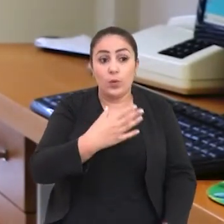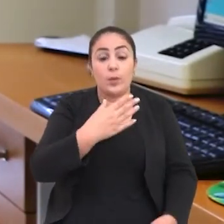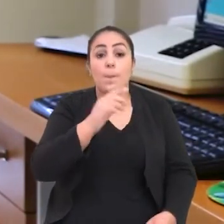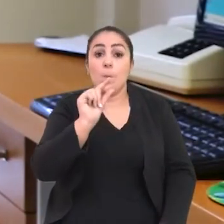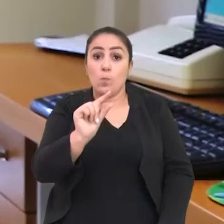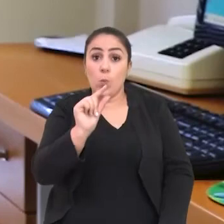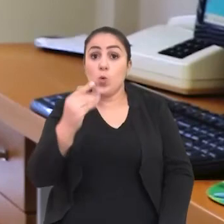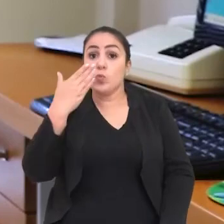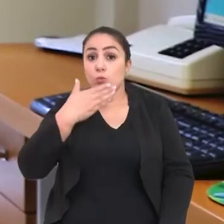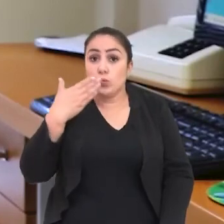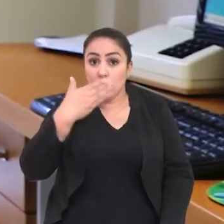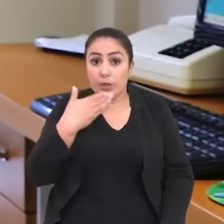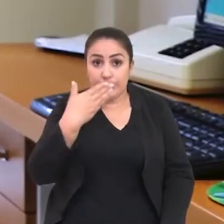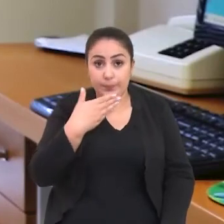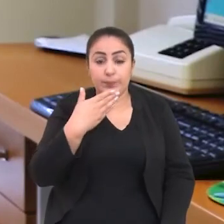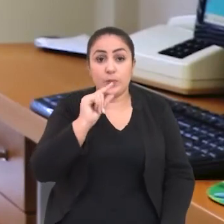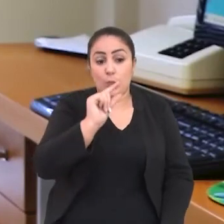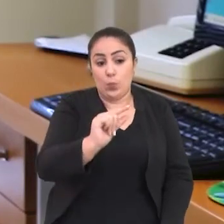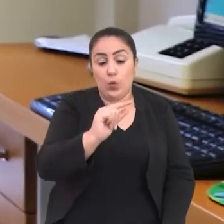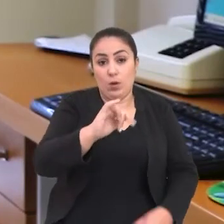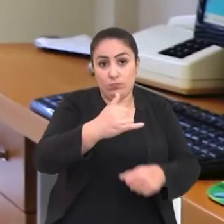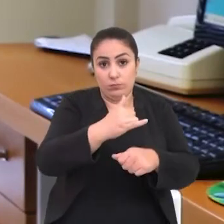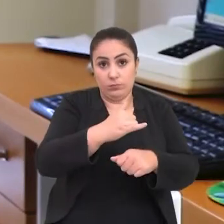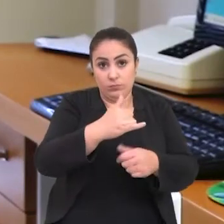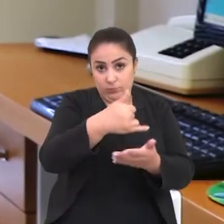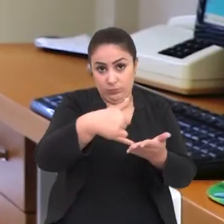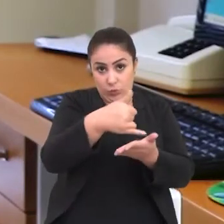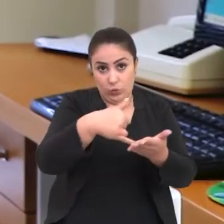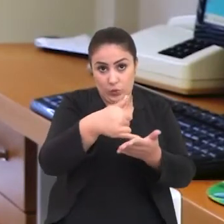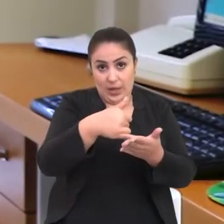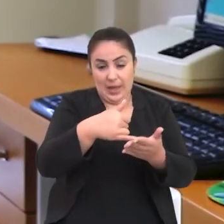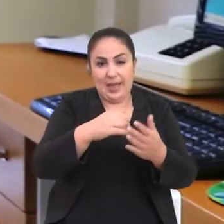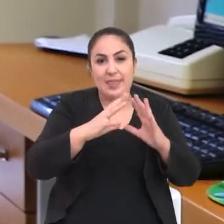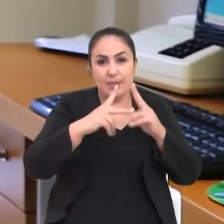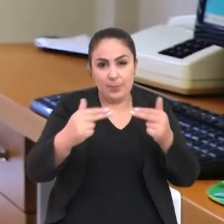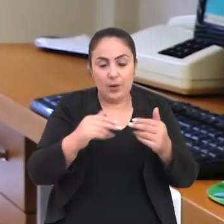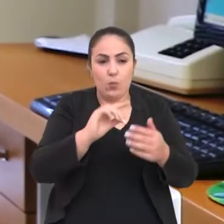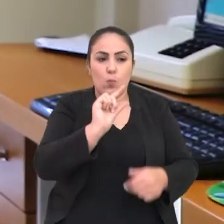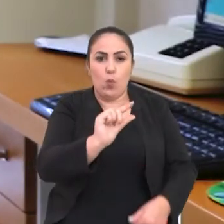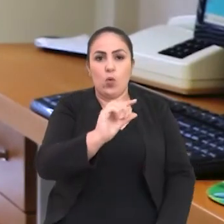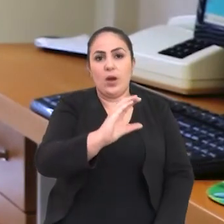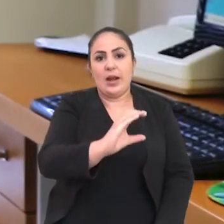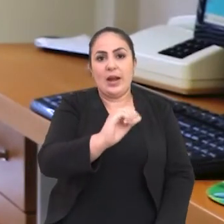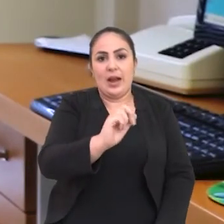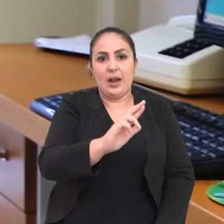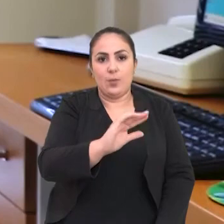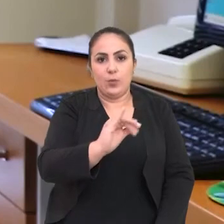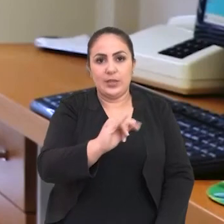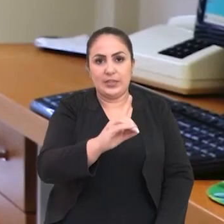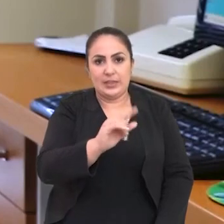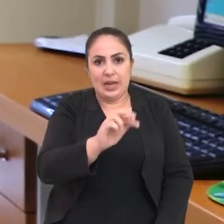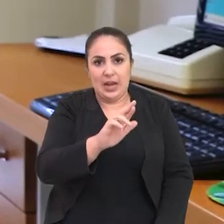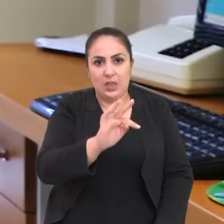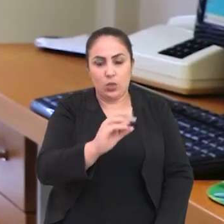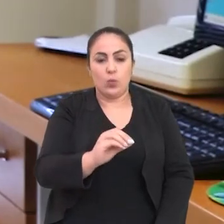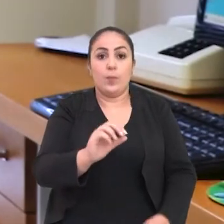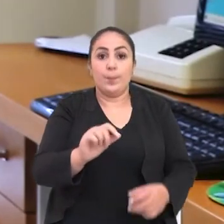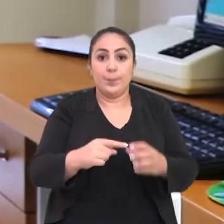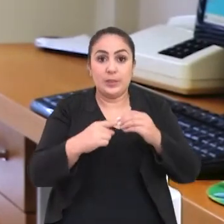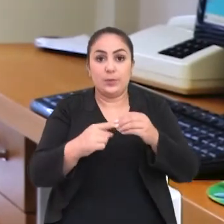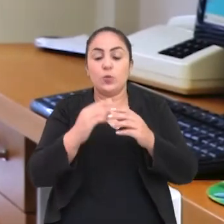Uma alimentação que tenha pouco açúcar, pouca gordura de origem animal, pouco carboidrato,